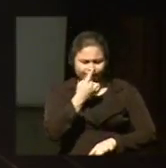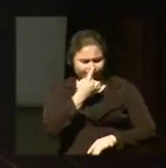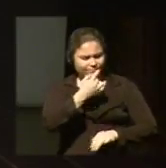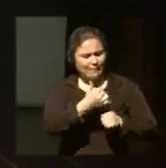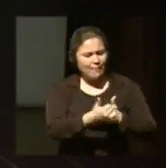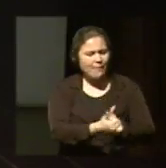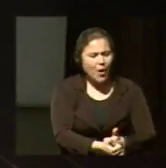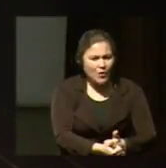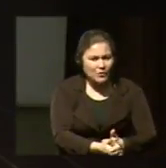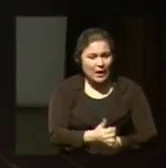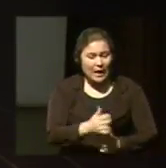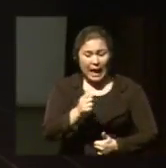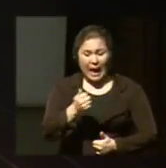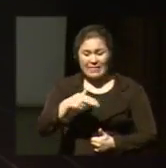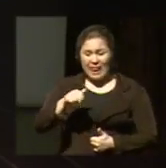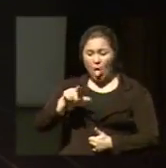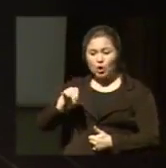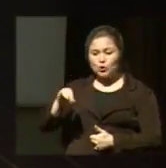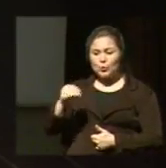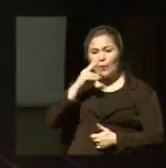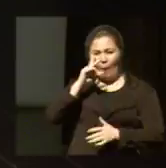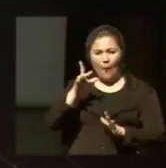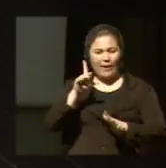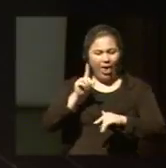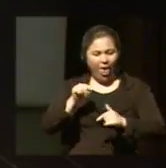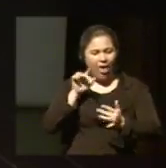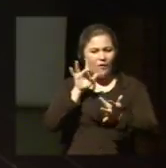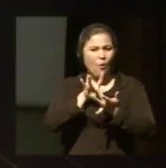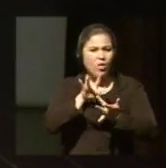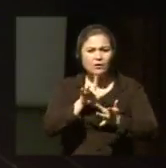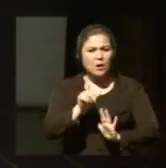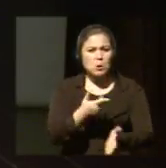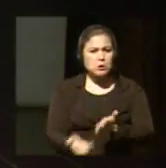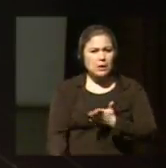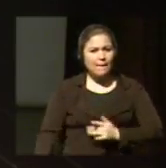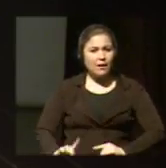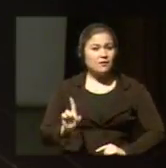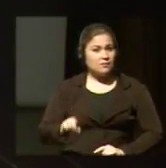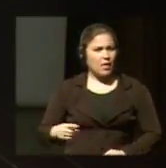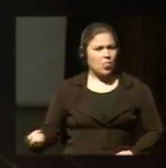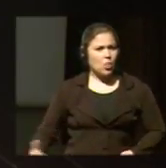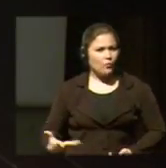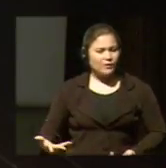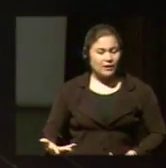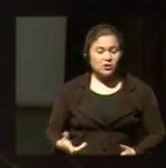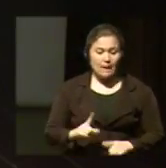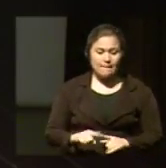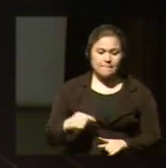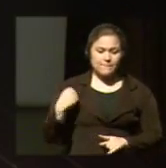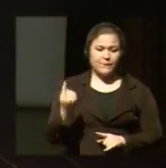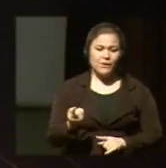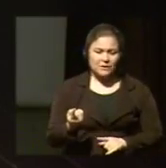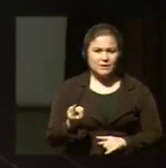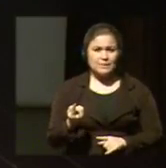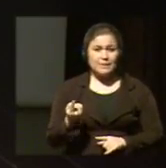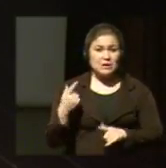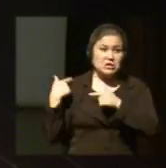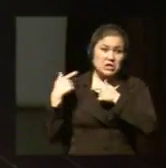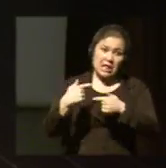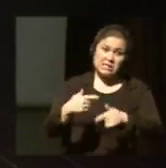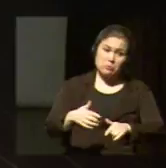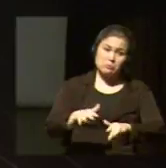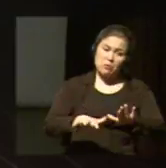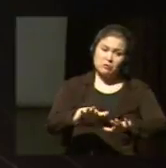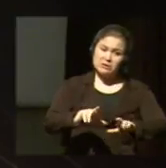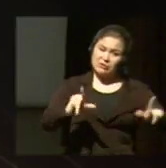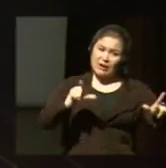seja, o analógico não se perde. Isso é uma novidade. A próxima geração talvez seja